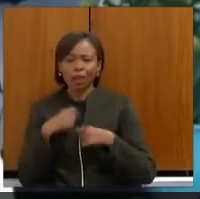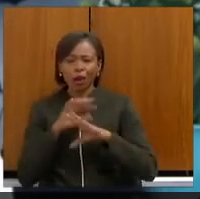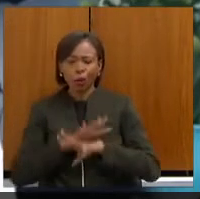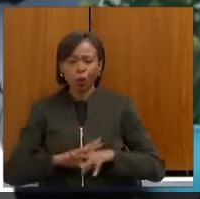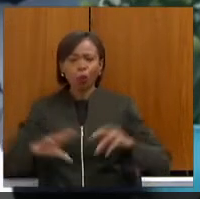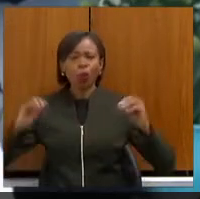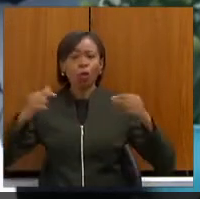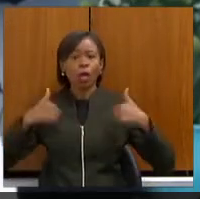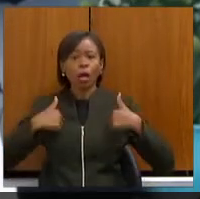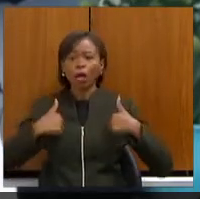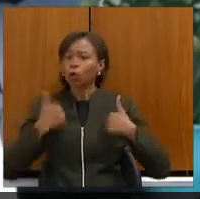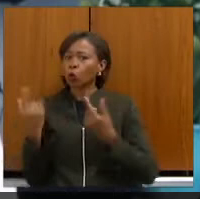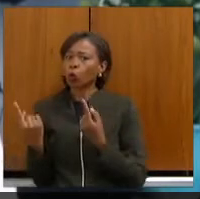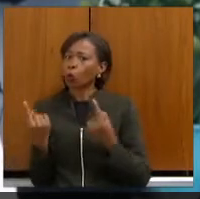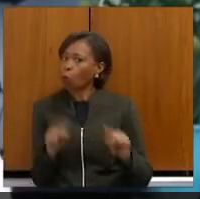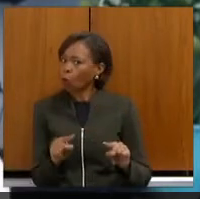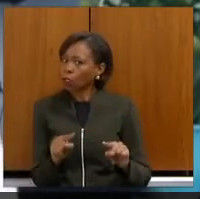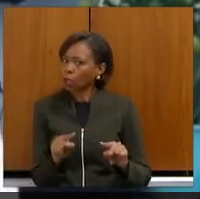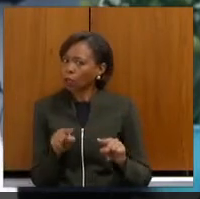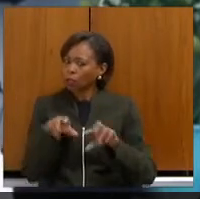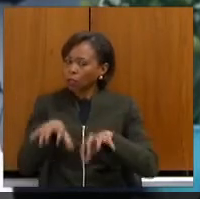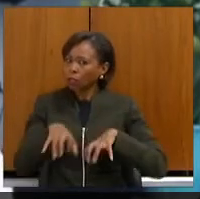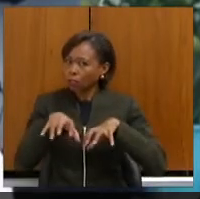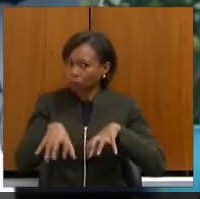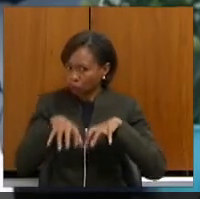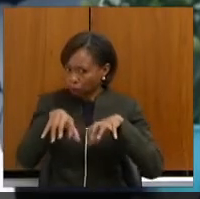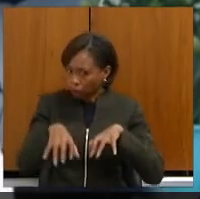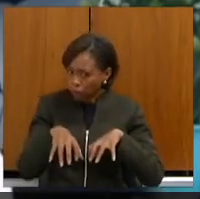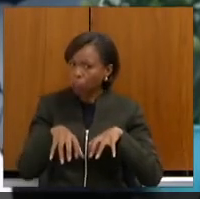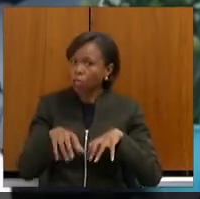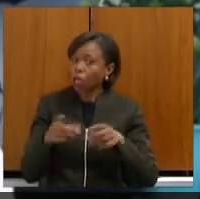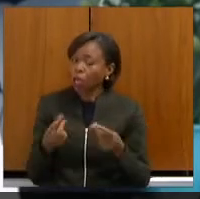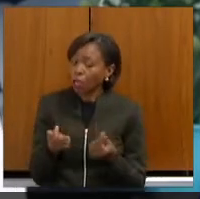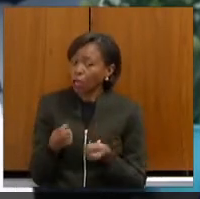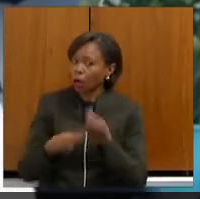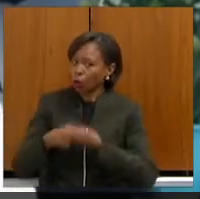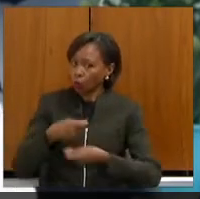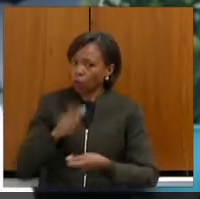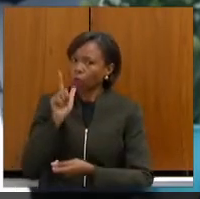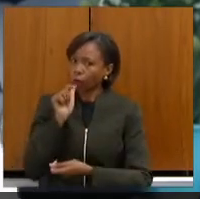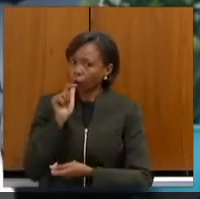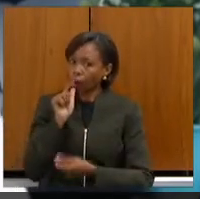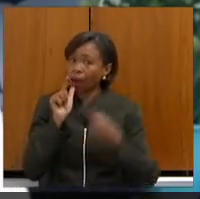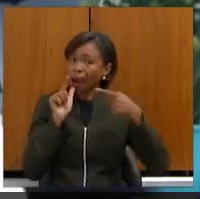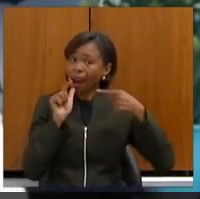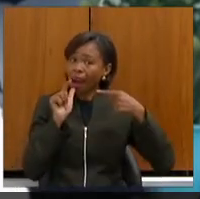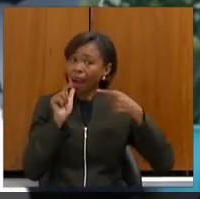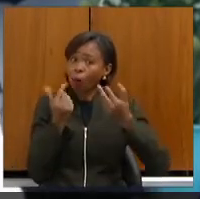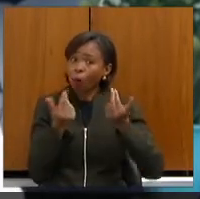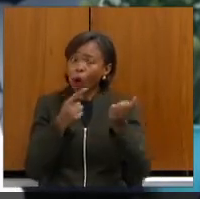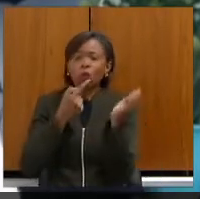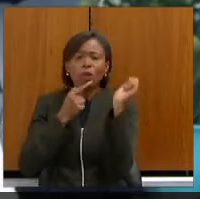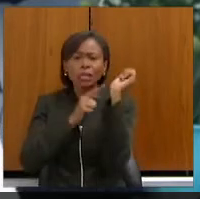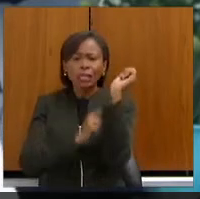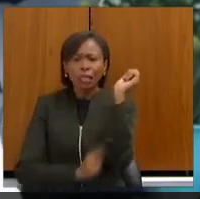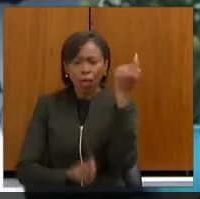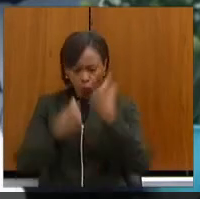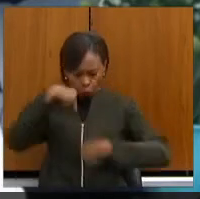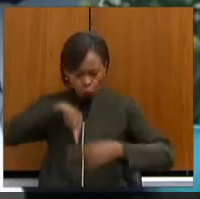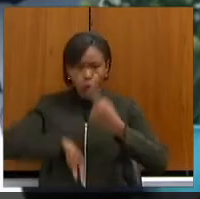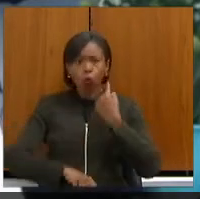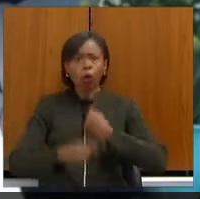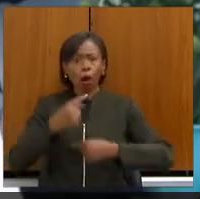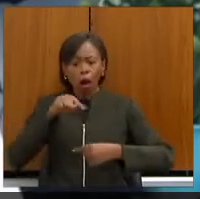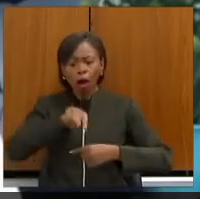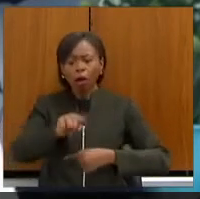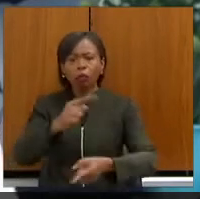Ea mineração de águas a água como sangue que flui dentro do nosso corpo precisa circular não pode simplesmente